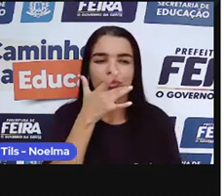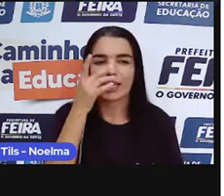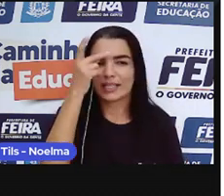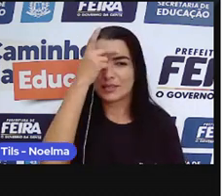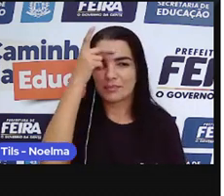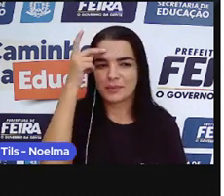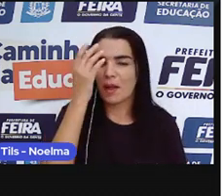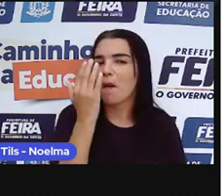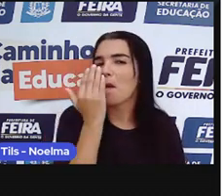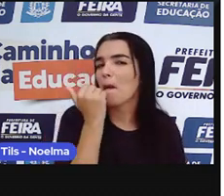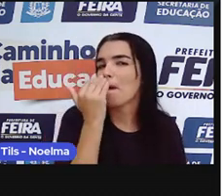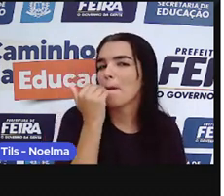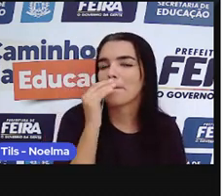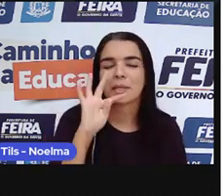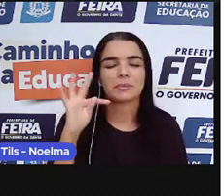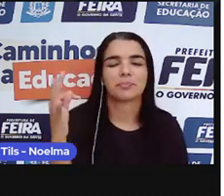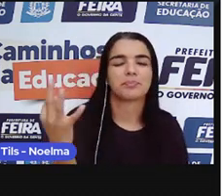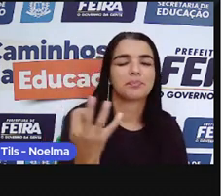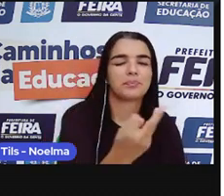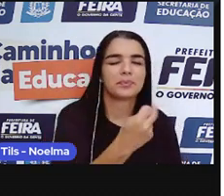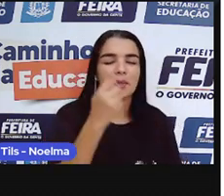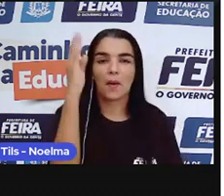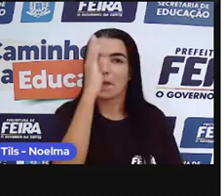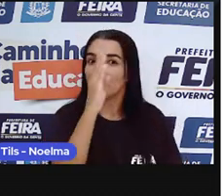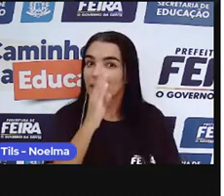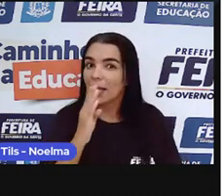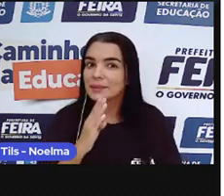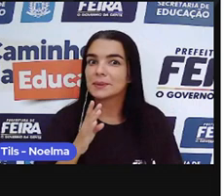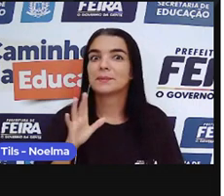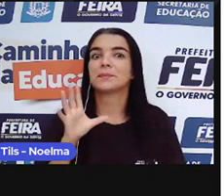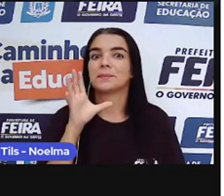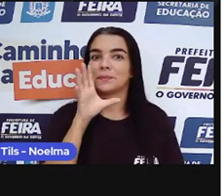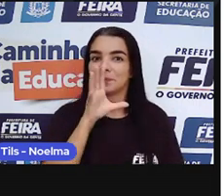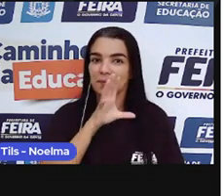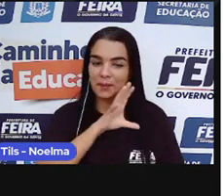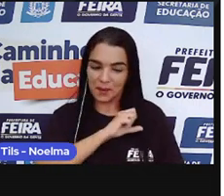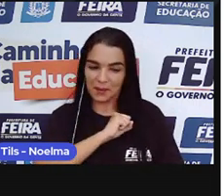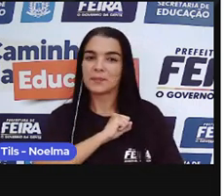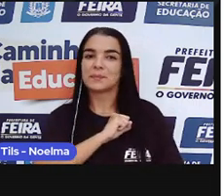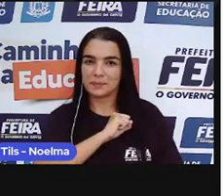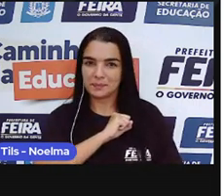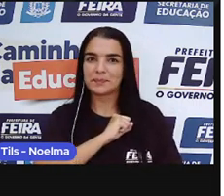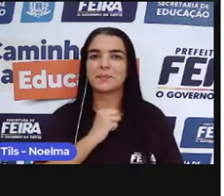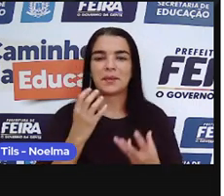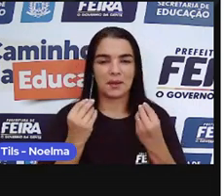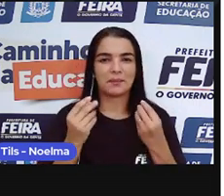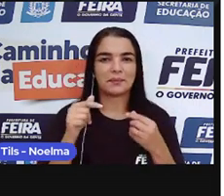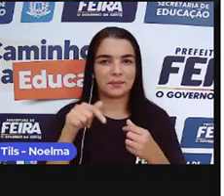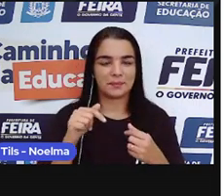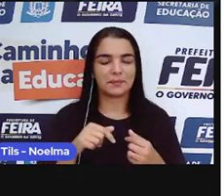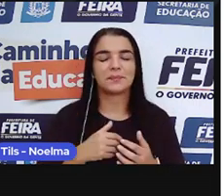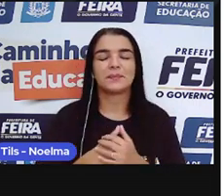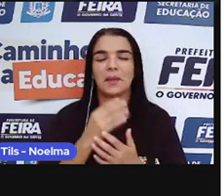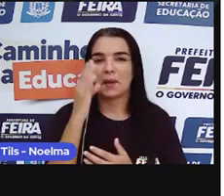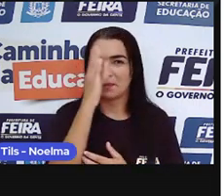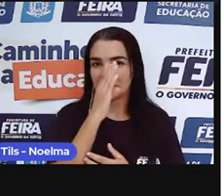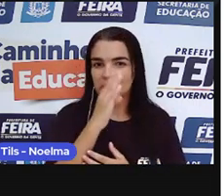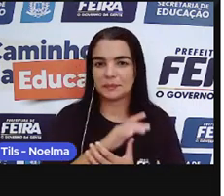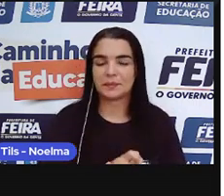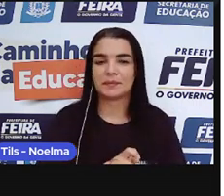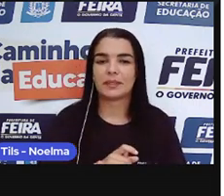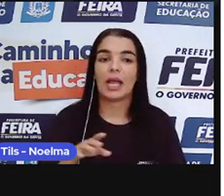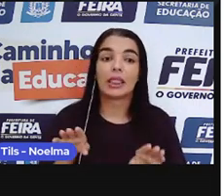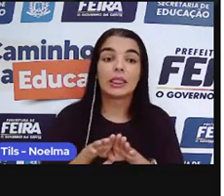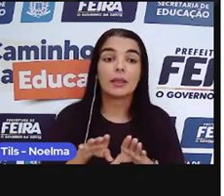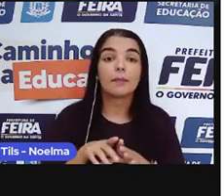aceito em todo o Brasil, né? As pessoas costumam consumir muito o açaí. E tem a